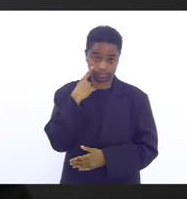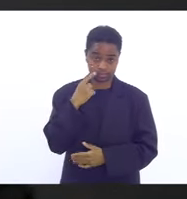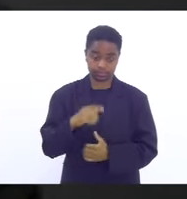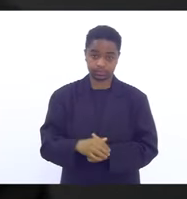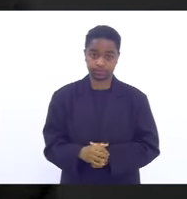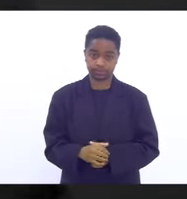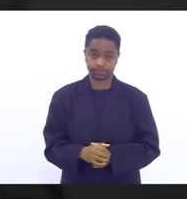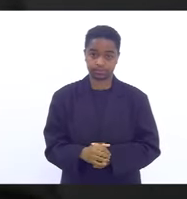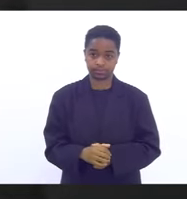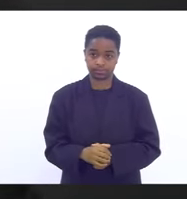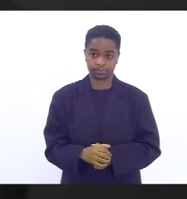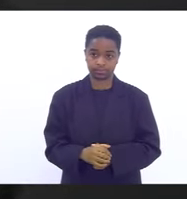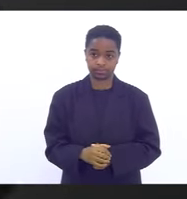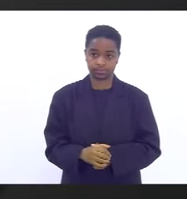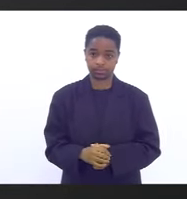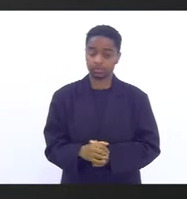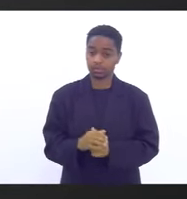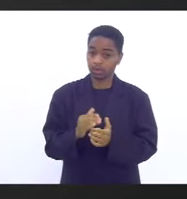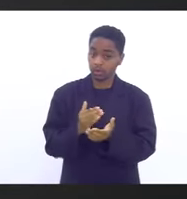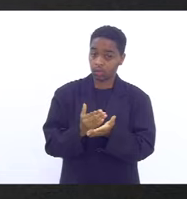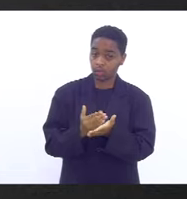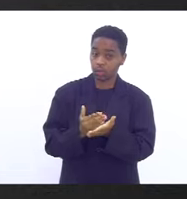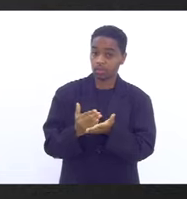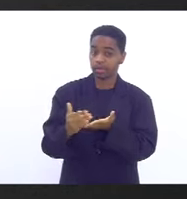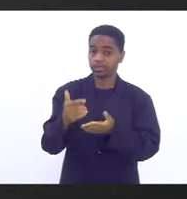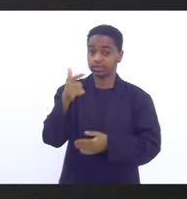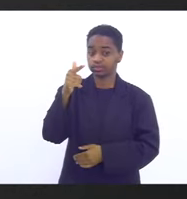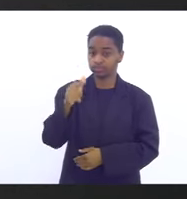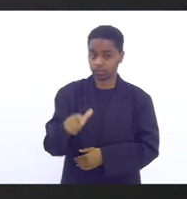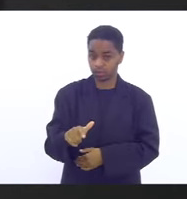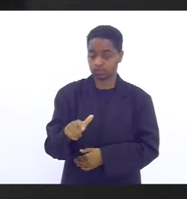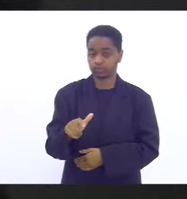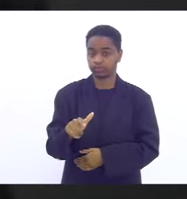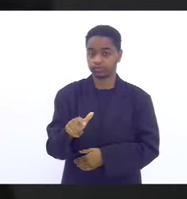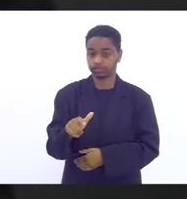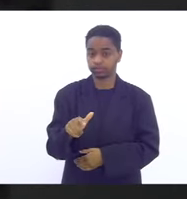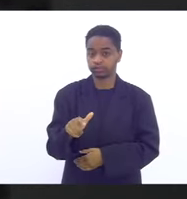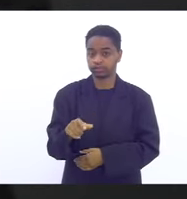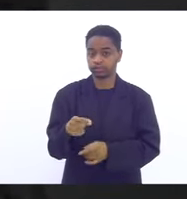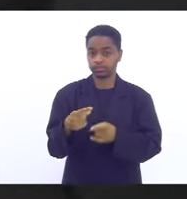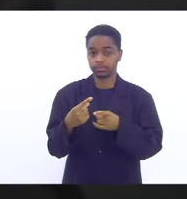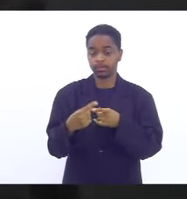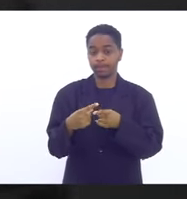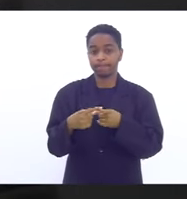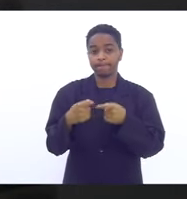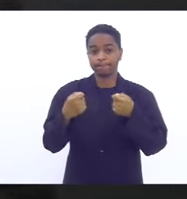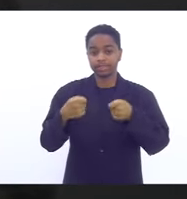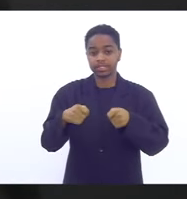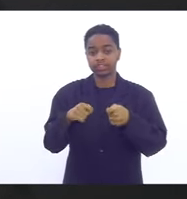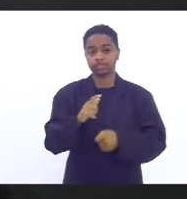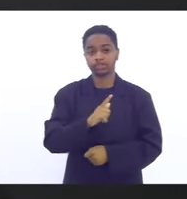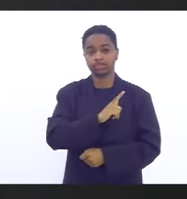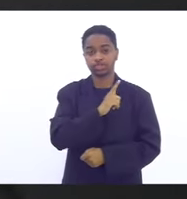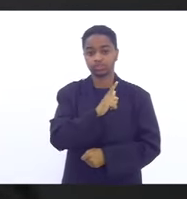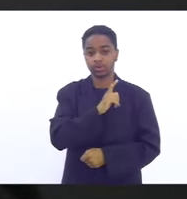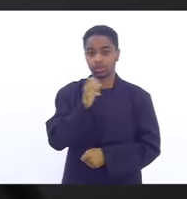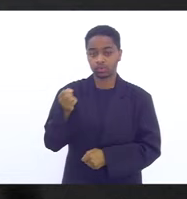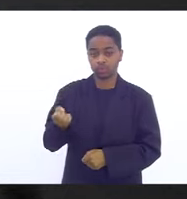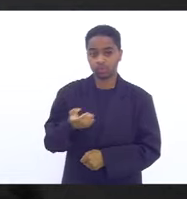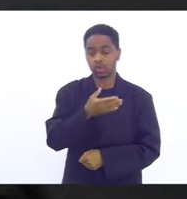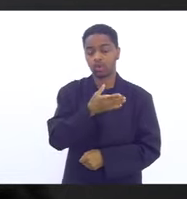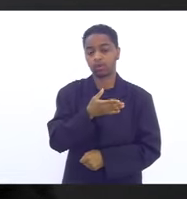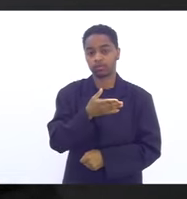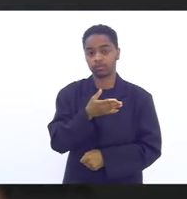aí começa a novela de novo. É preciso que a nova gestão coloque no